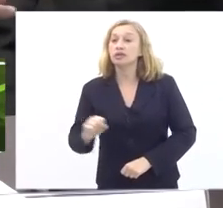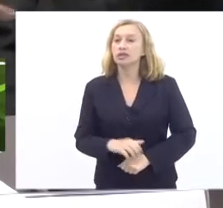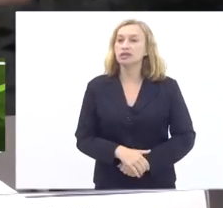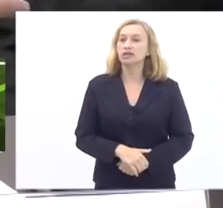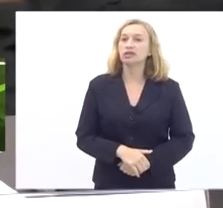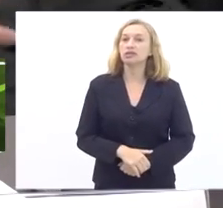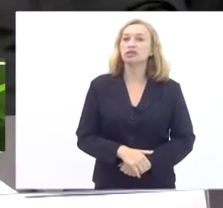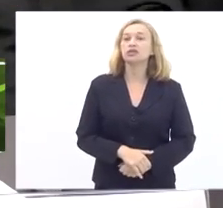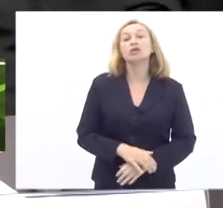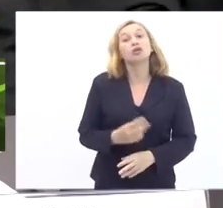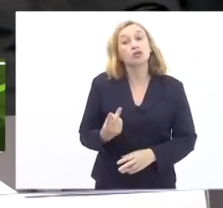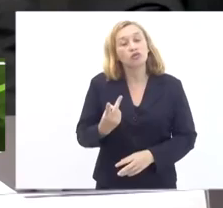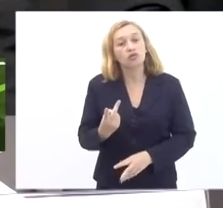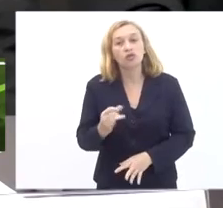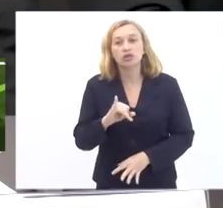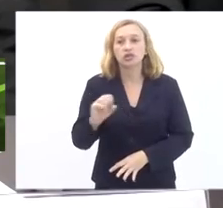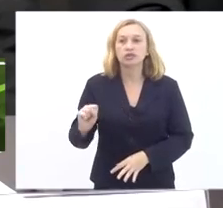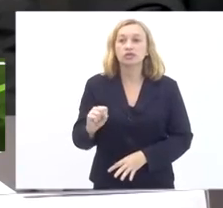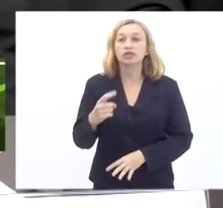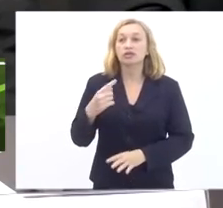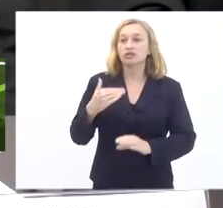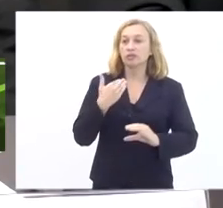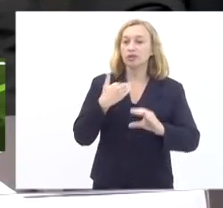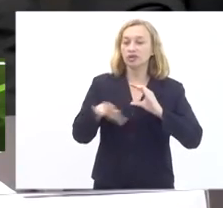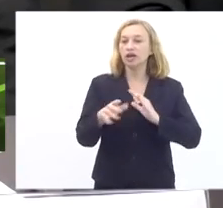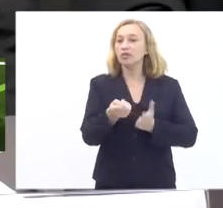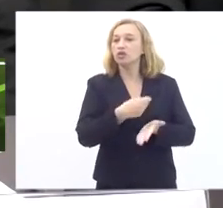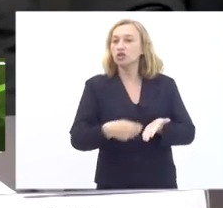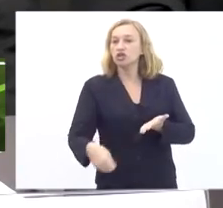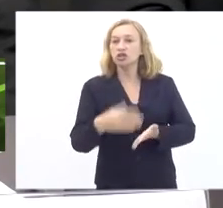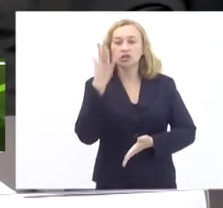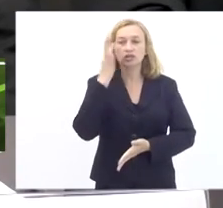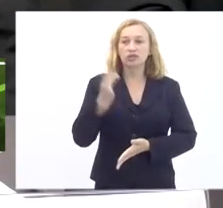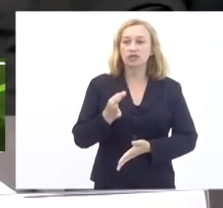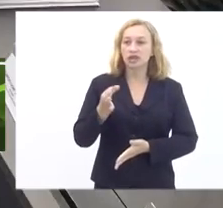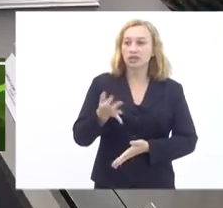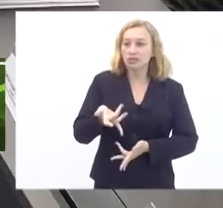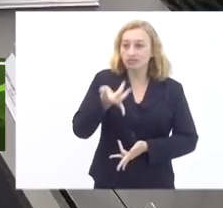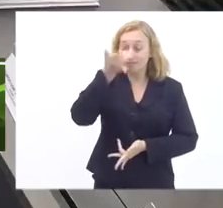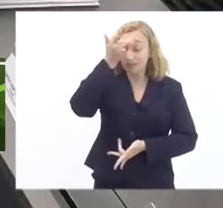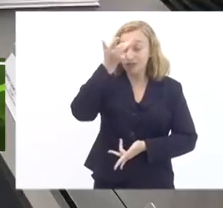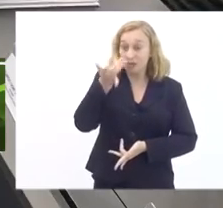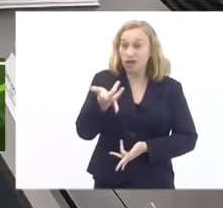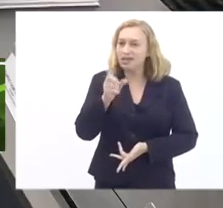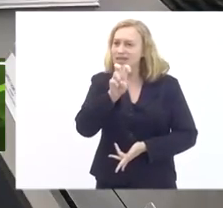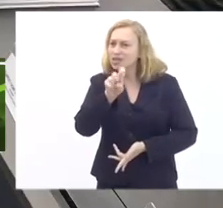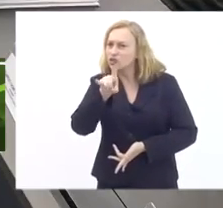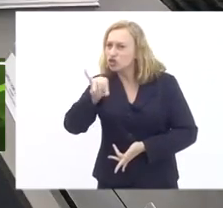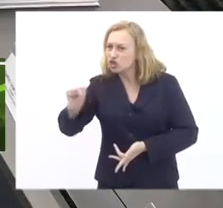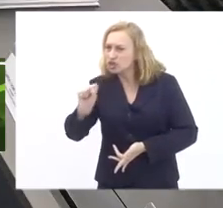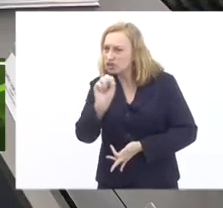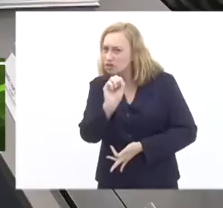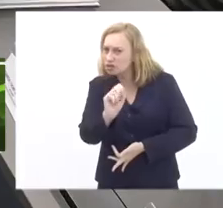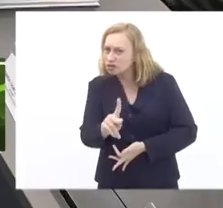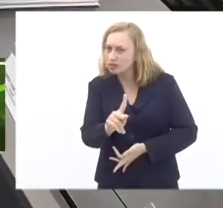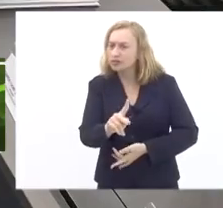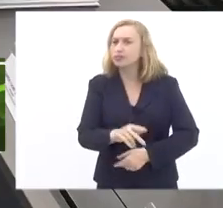do ICMS é aqui. Ele vai mandar por escrito que ele não sabe de cor. 5 dias, não é isso?